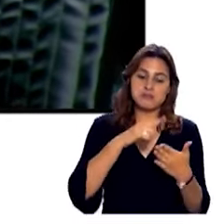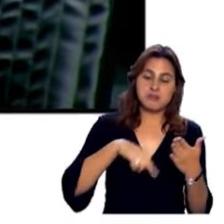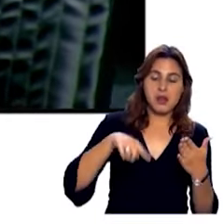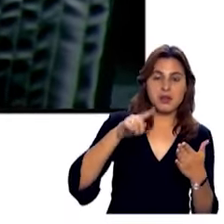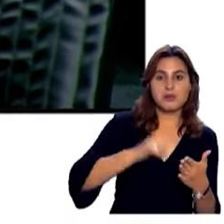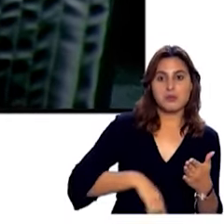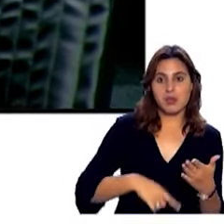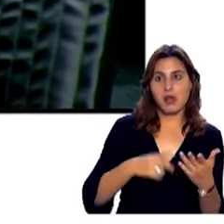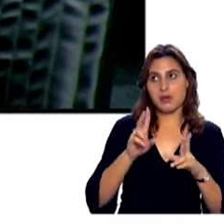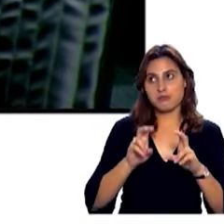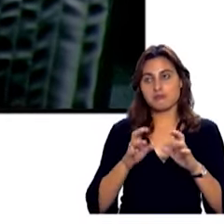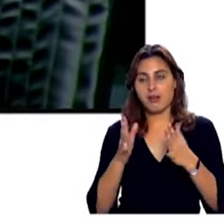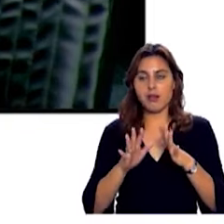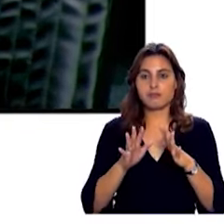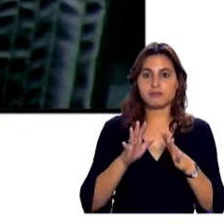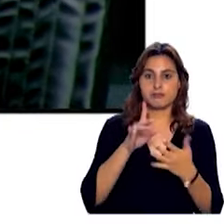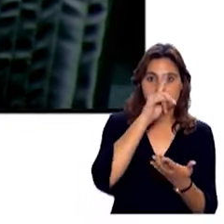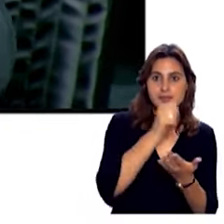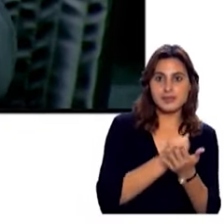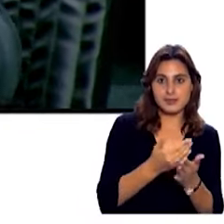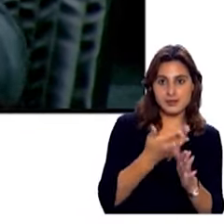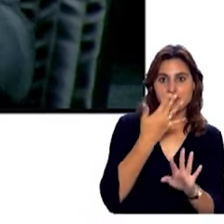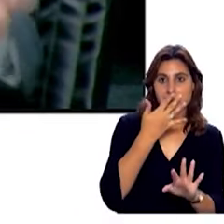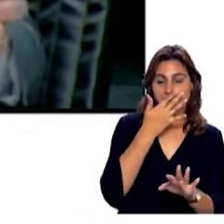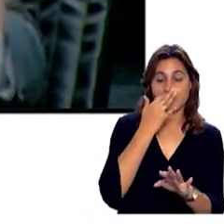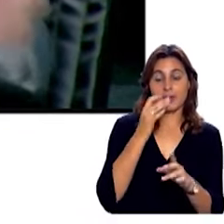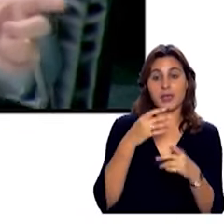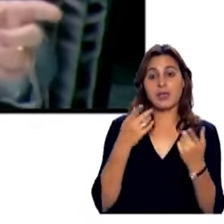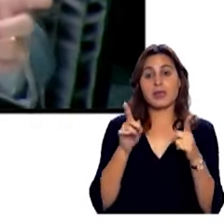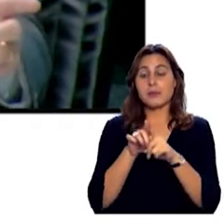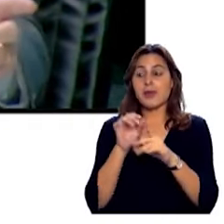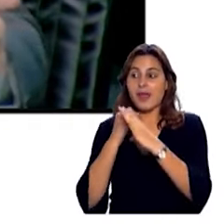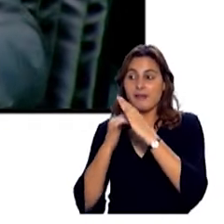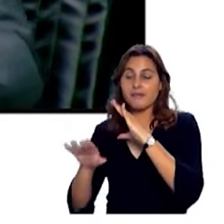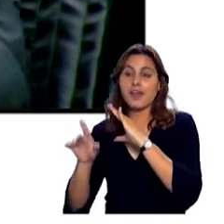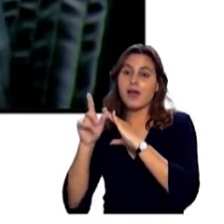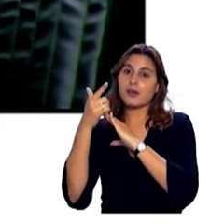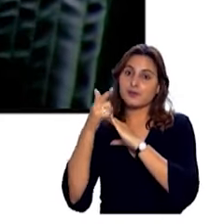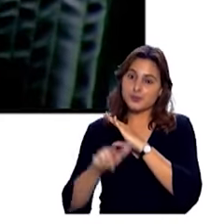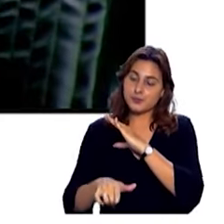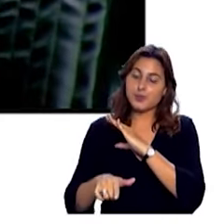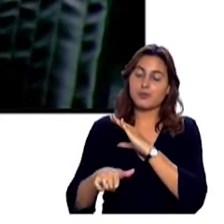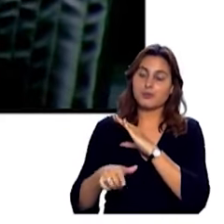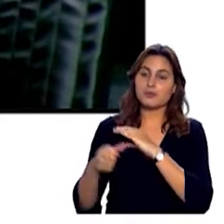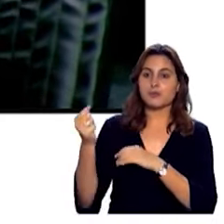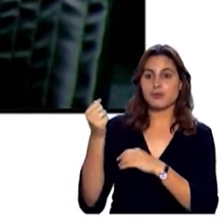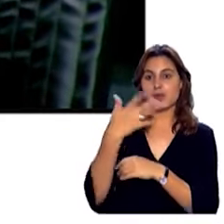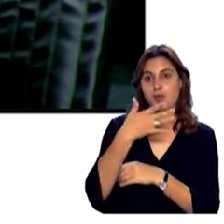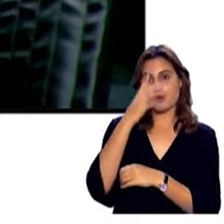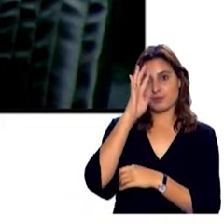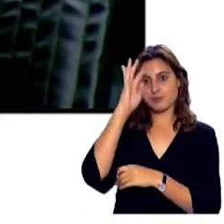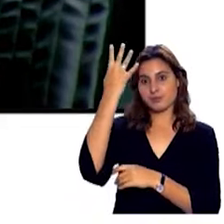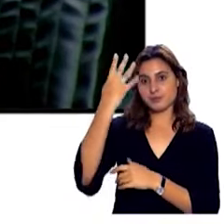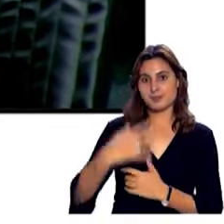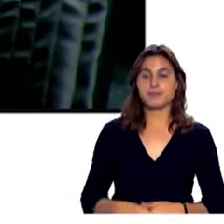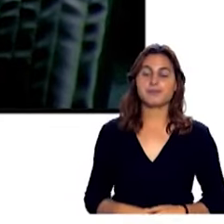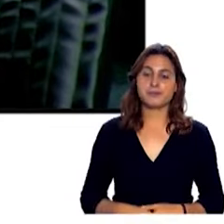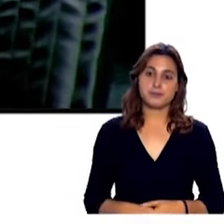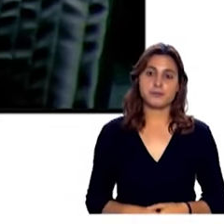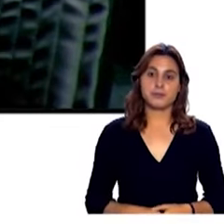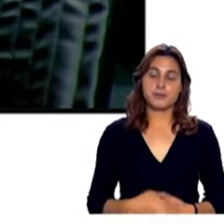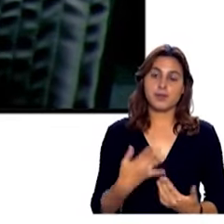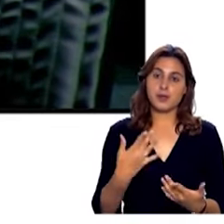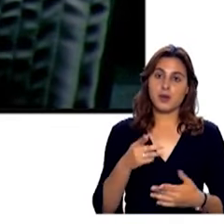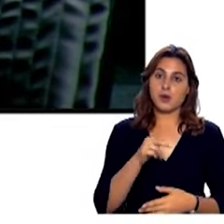a decisão original e reenviar a questão paraa nova solução por isso inclusive se falava Professor François mencionou